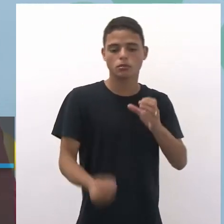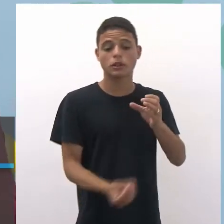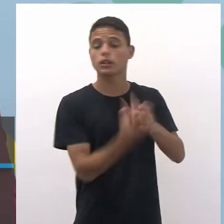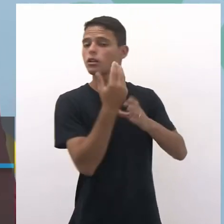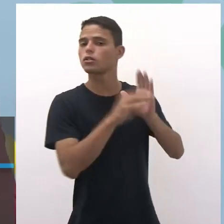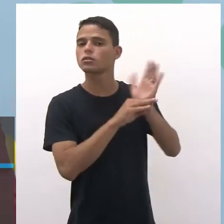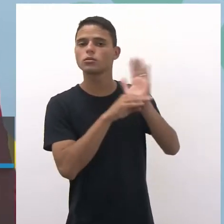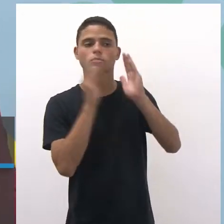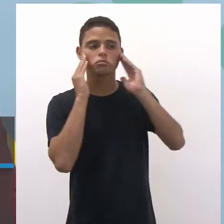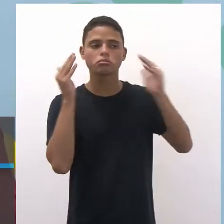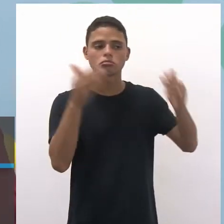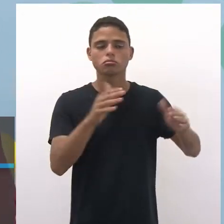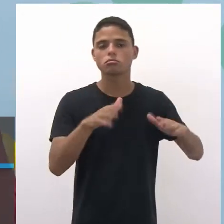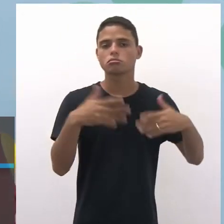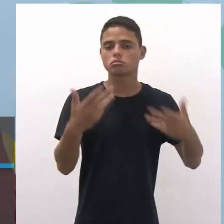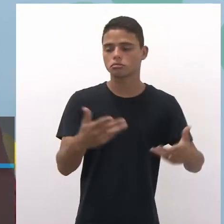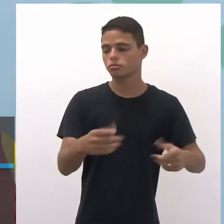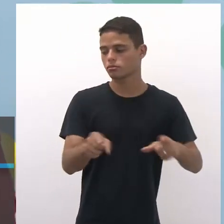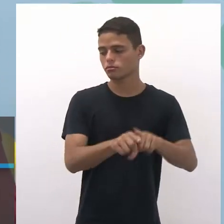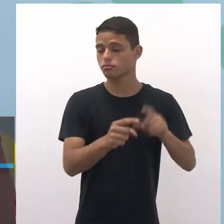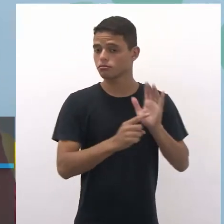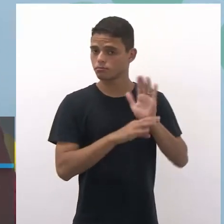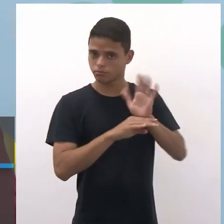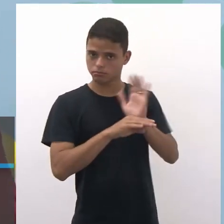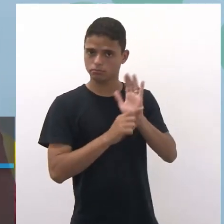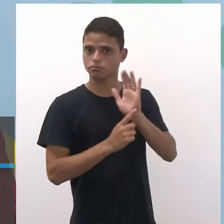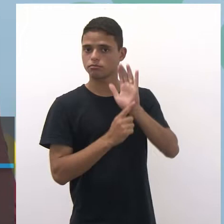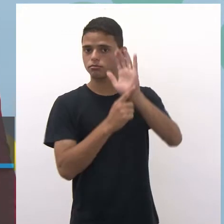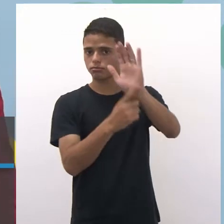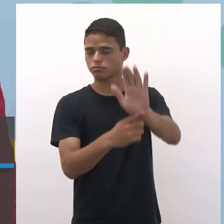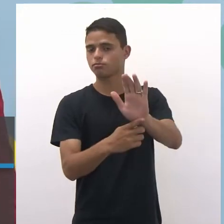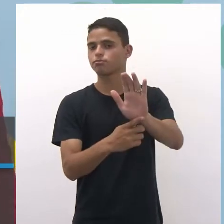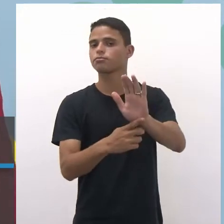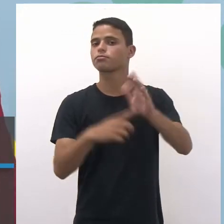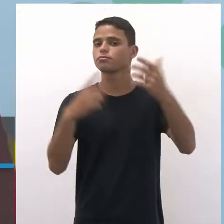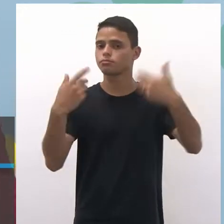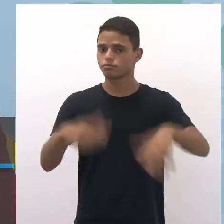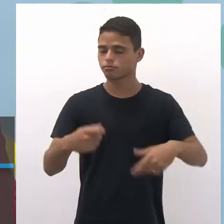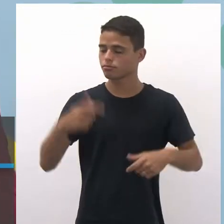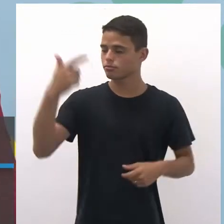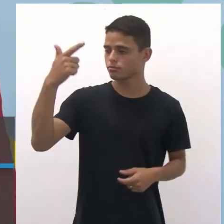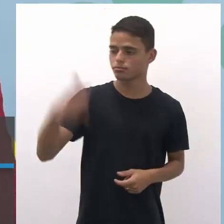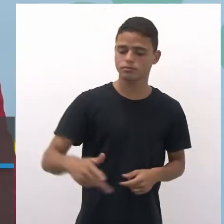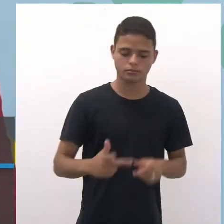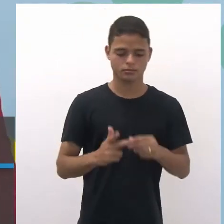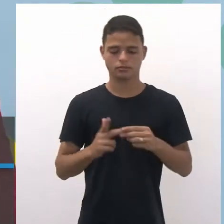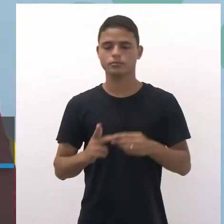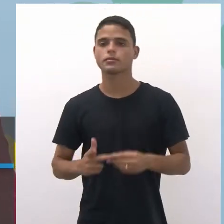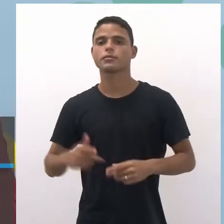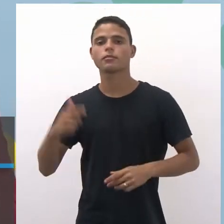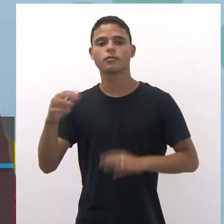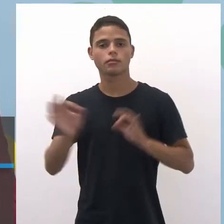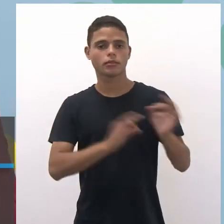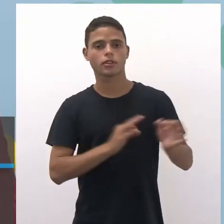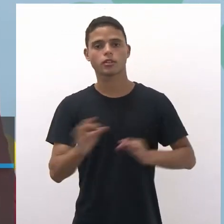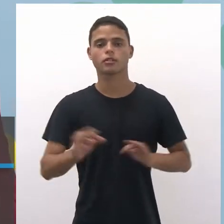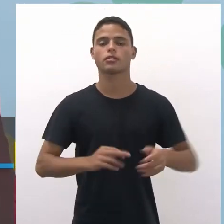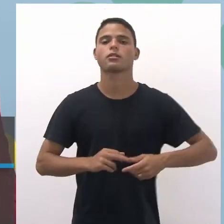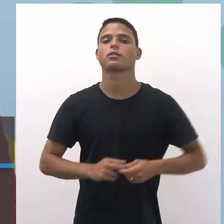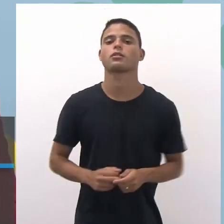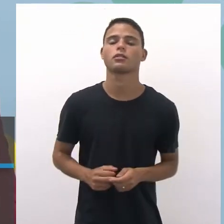intencionalidade. Então, exibir um vídeo em sala de aula requer, novamente, professor Ademir, um